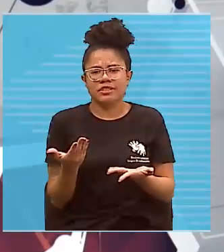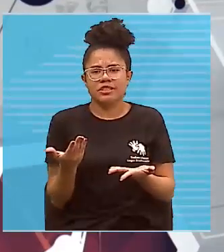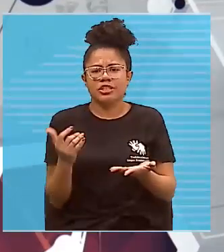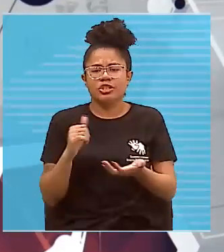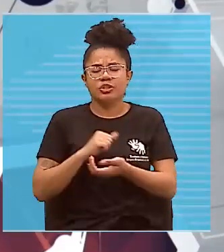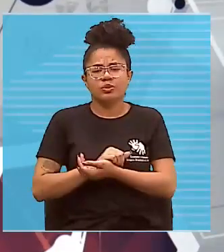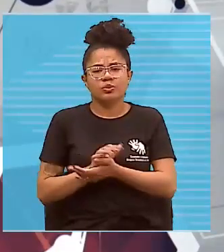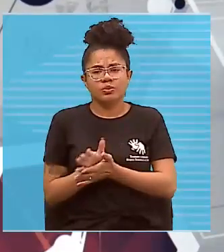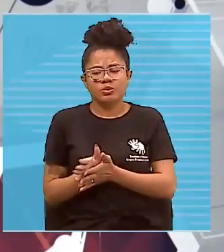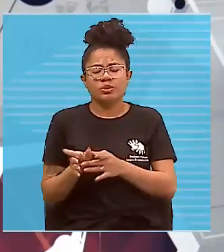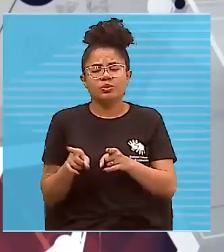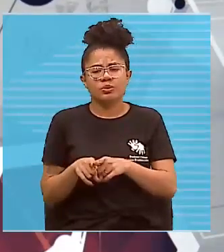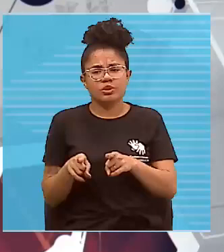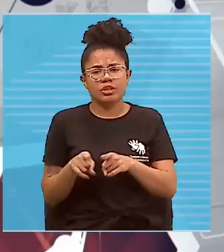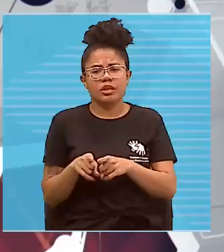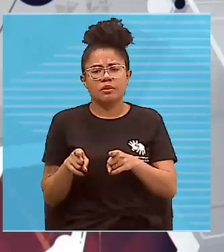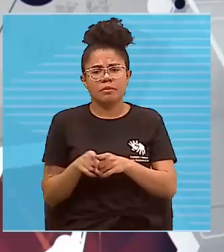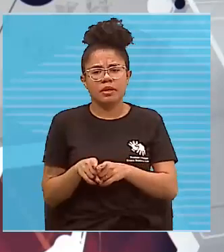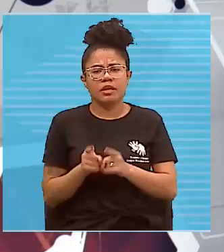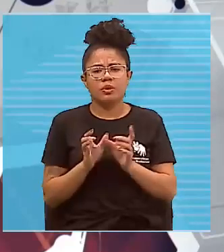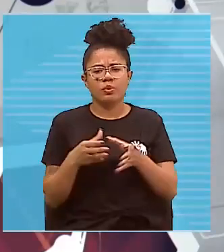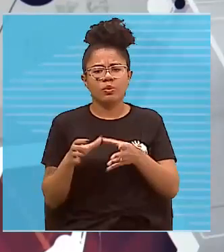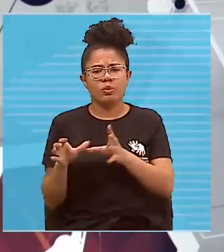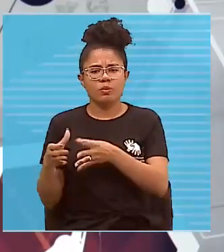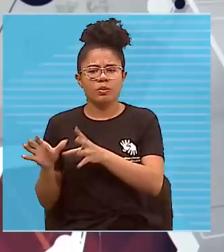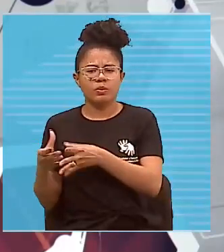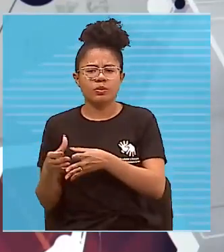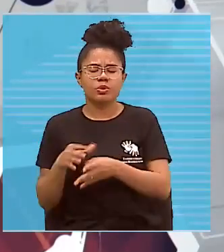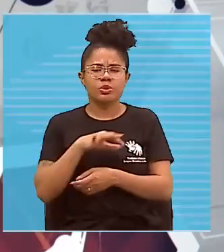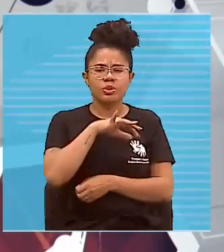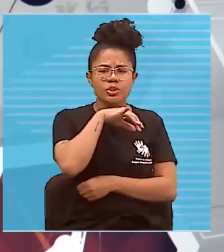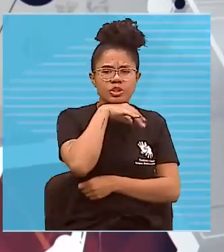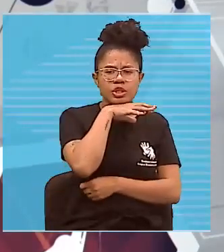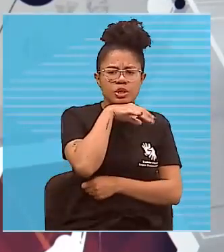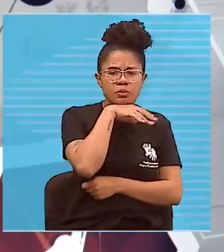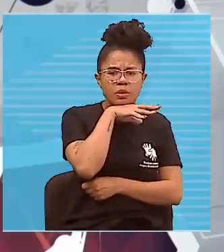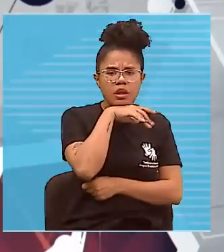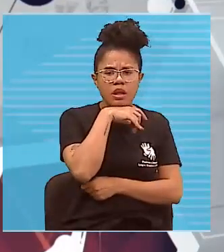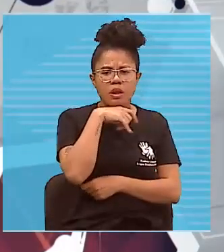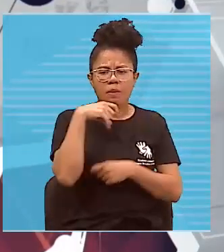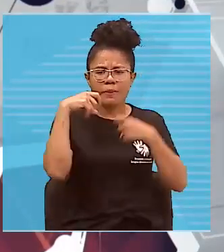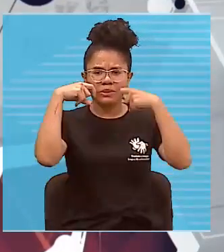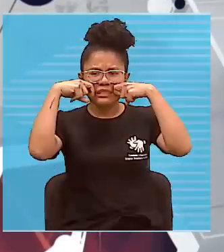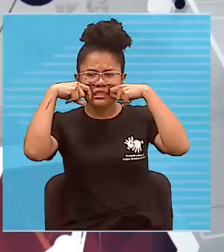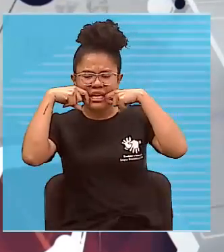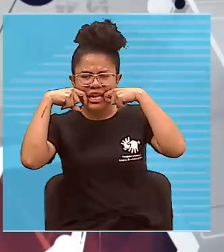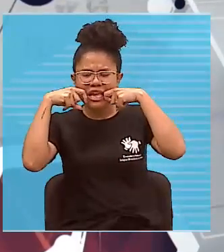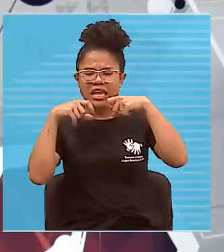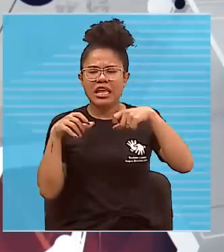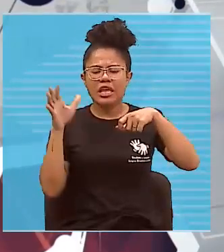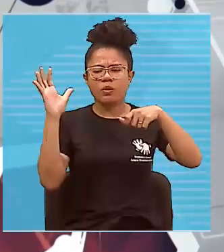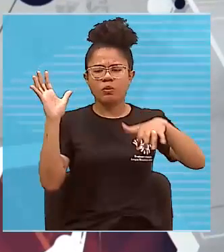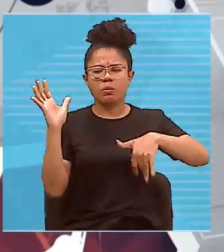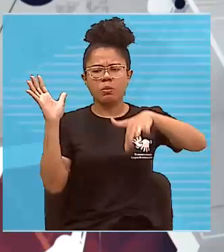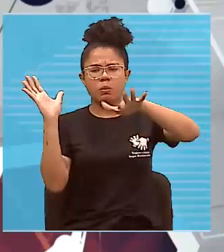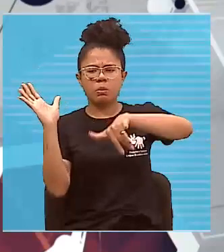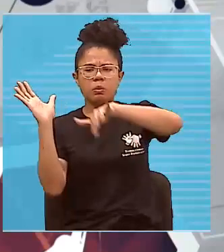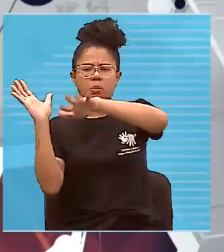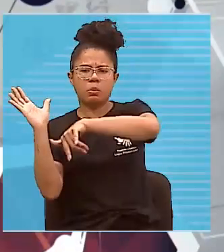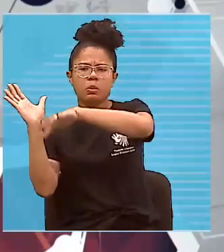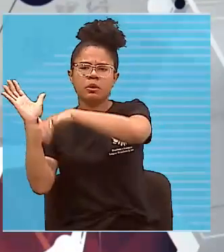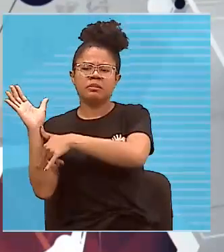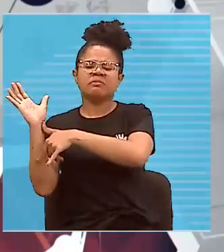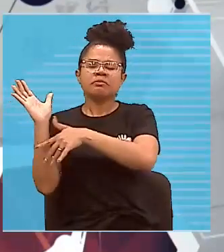população, né, nas populações de aves e outros seres, né, que voam. Morcego fica desorientado, né? A ave